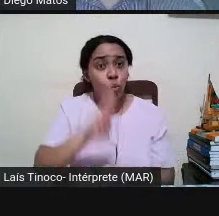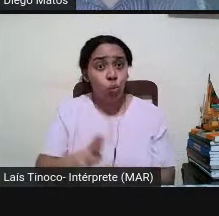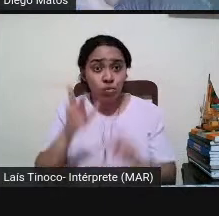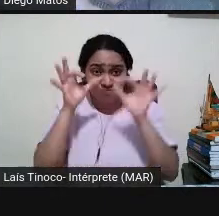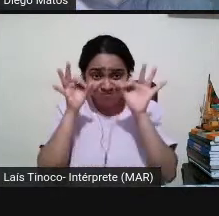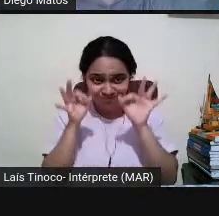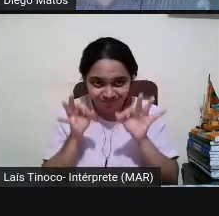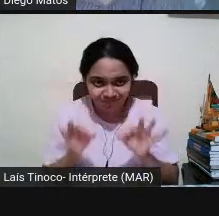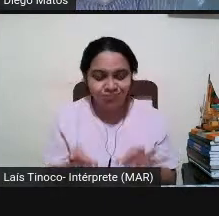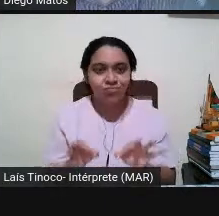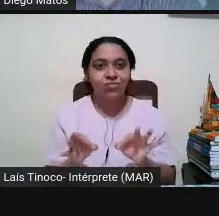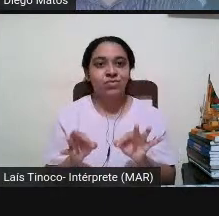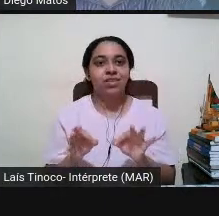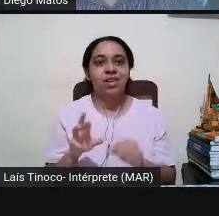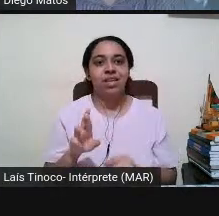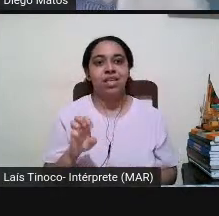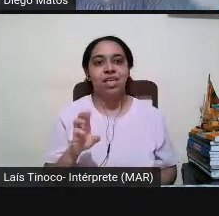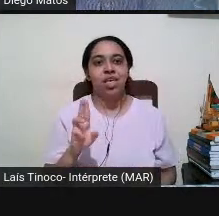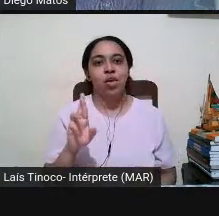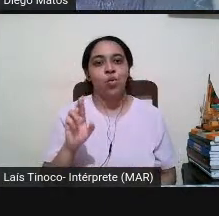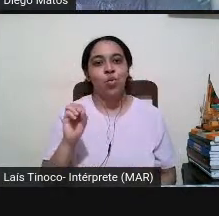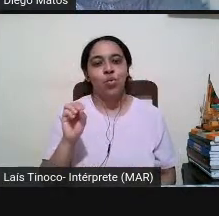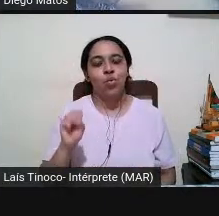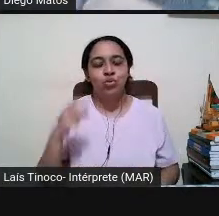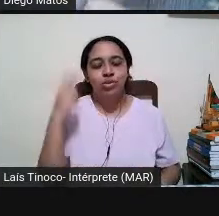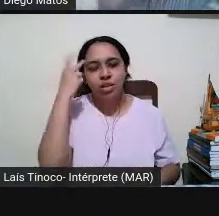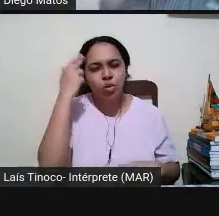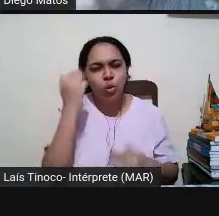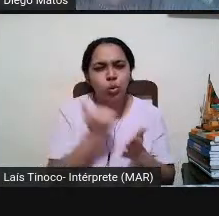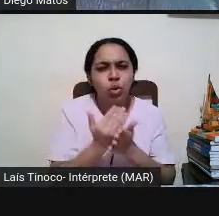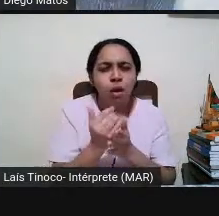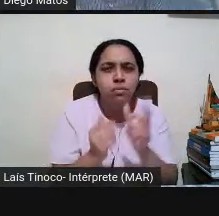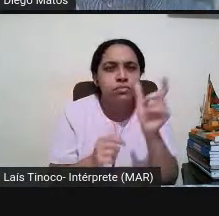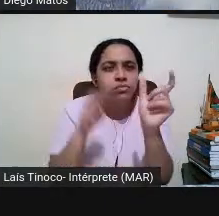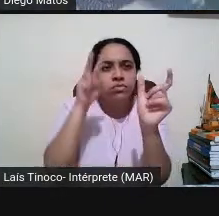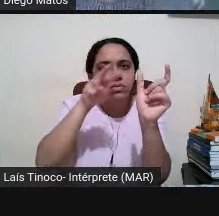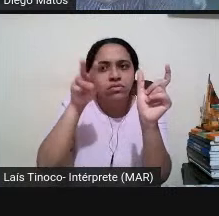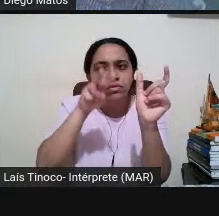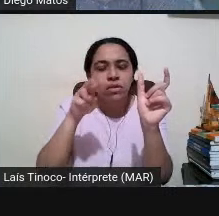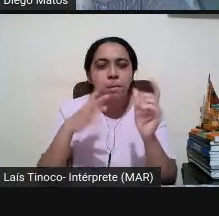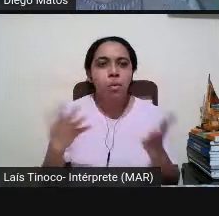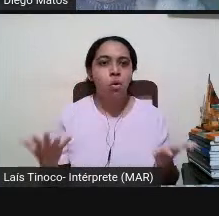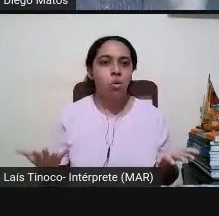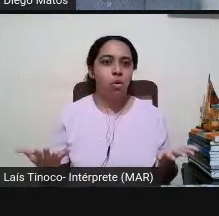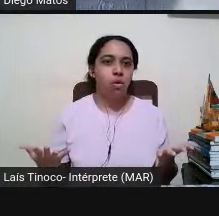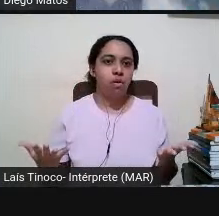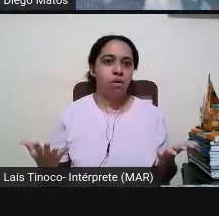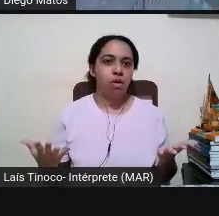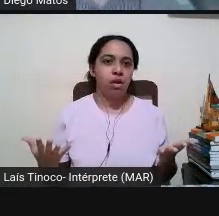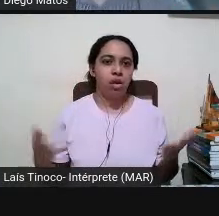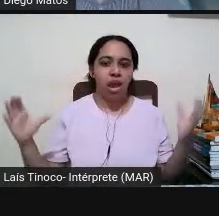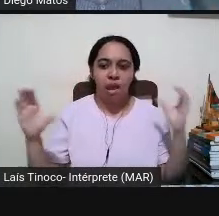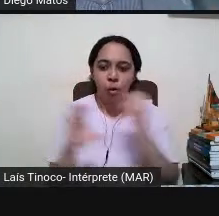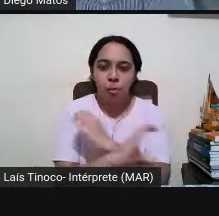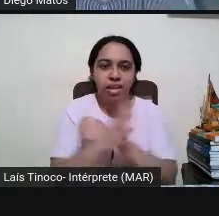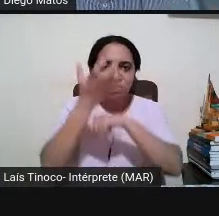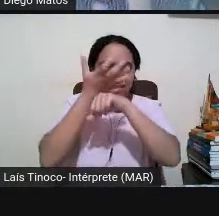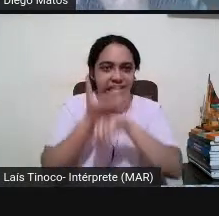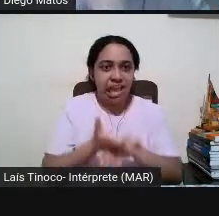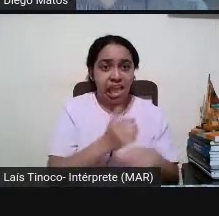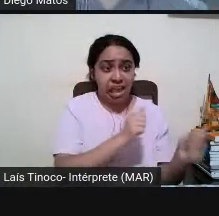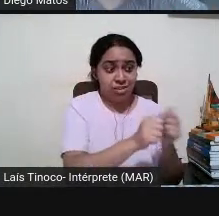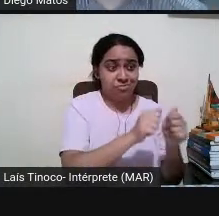a paz só começo dessa meta aqui a gente já já fecha uma disciplina todo dia aqui dessa parte da área de administração e de